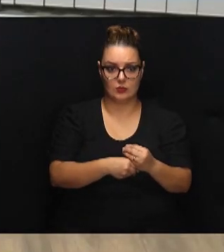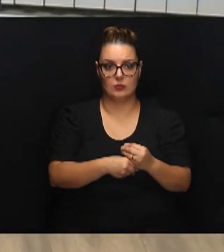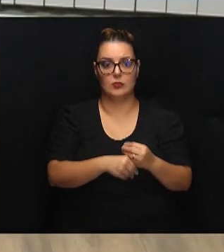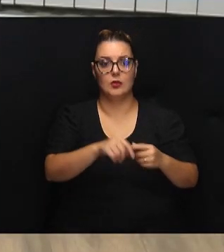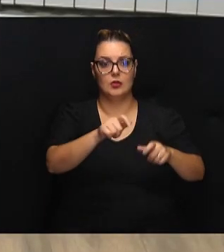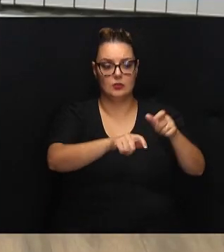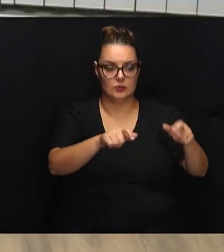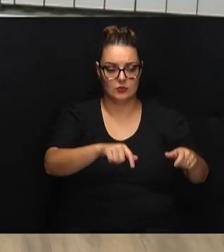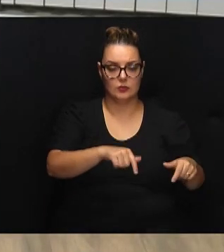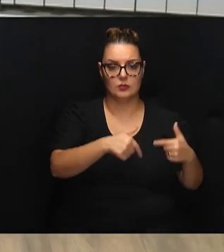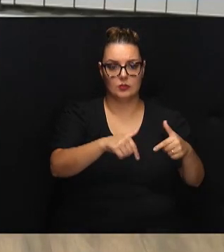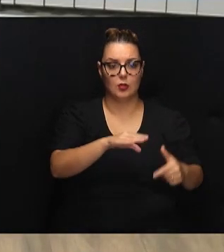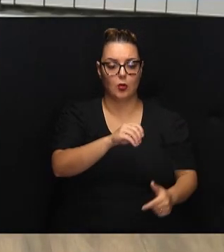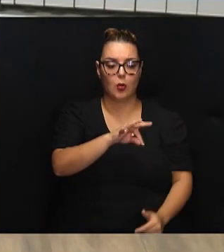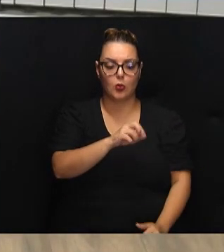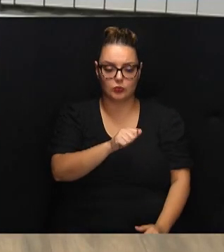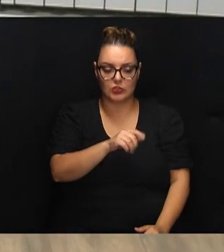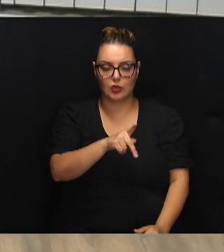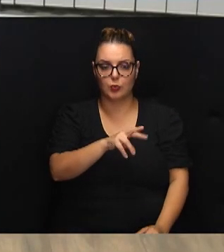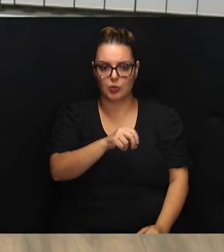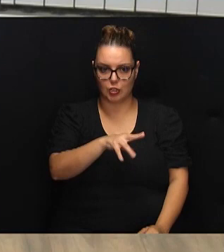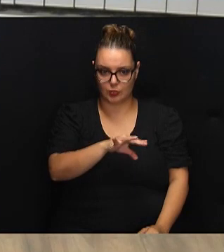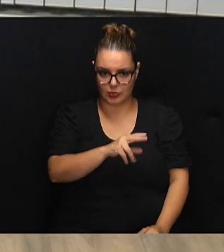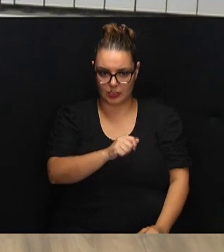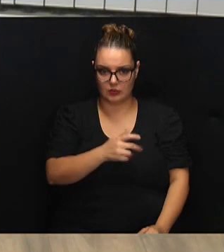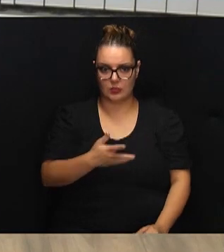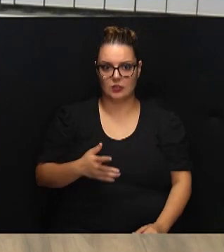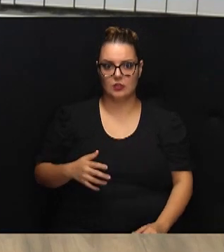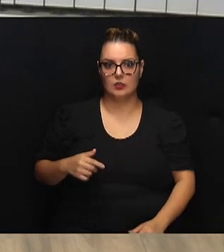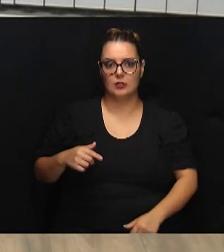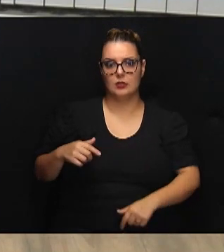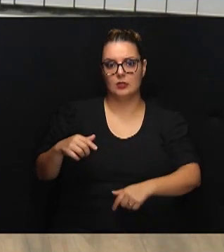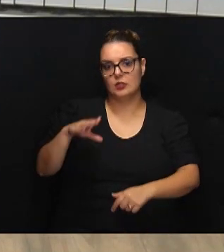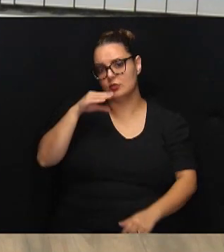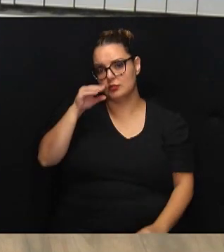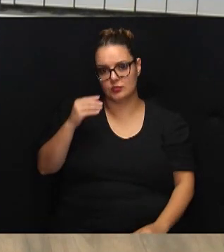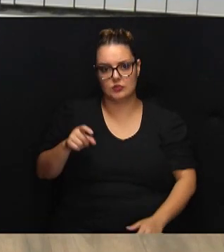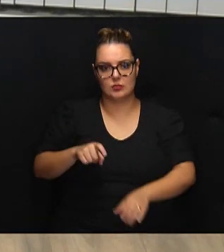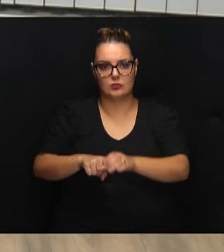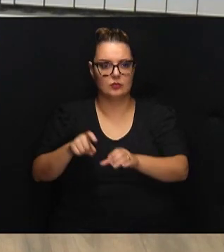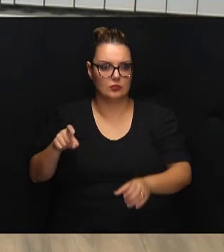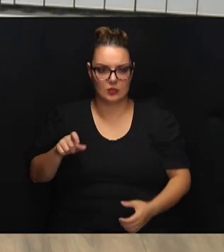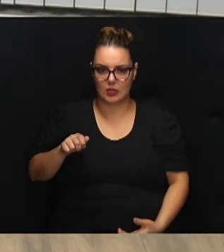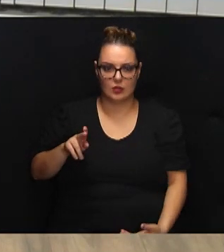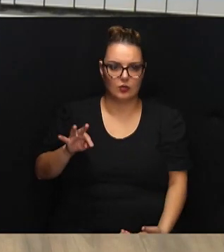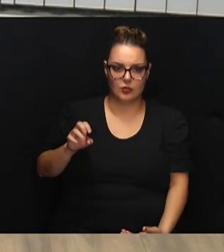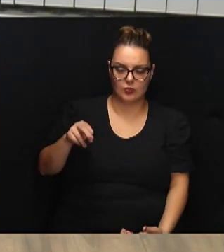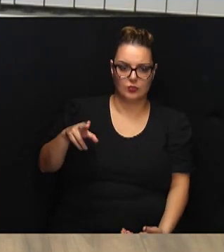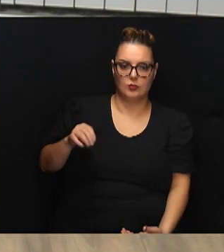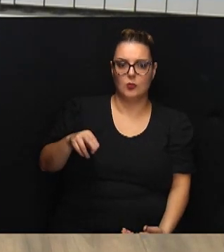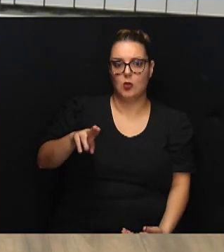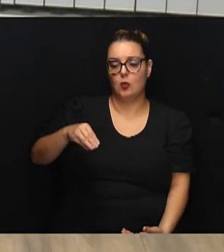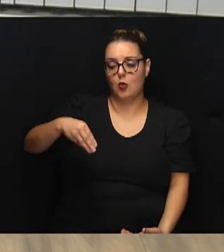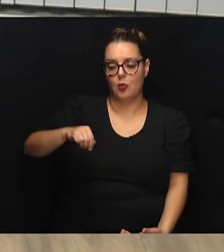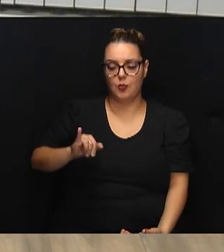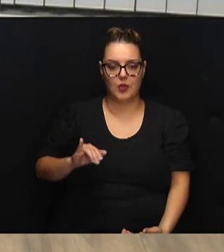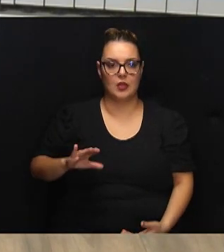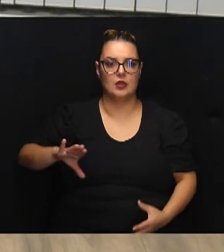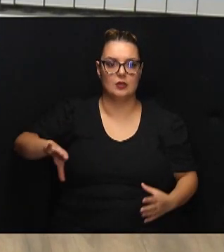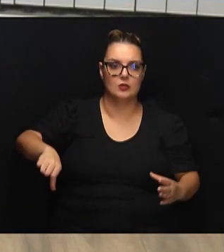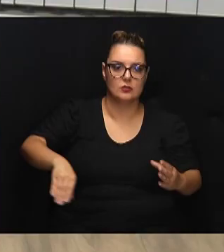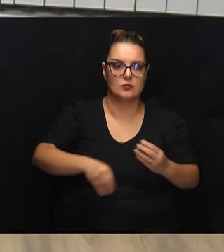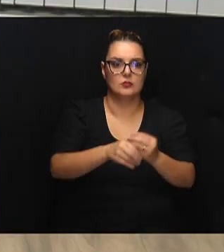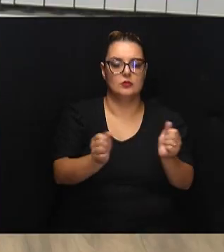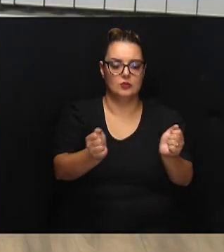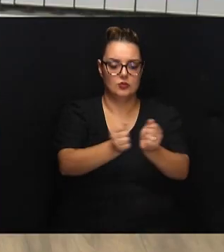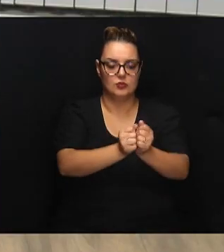própria e os trabalhadores que são autônomos ou então MEI, eles se agregam